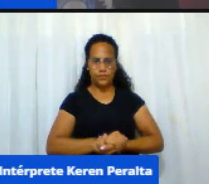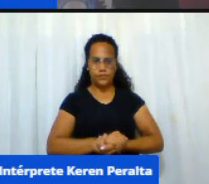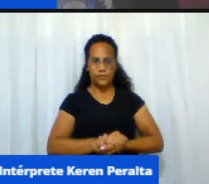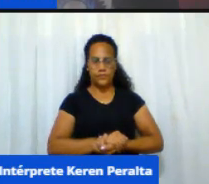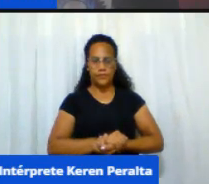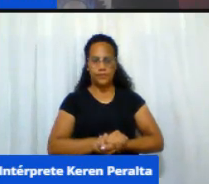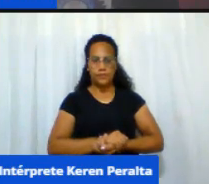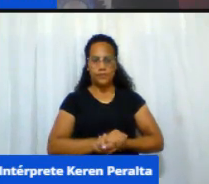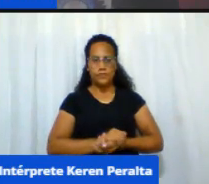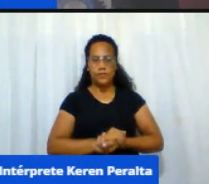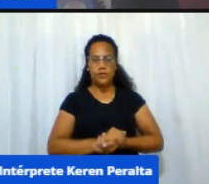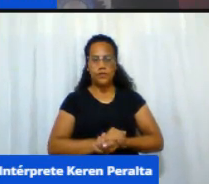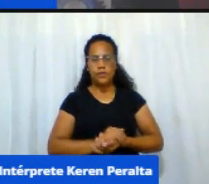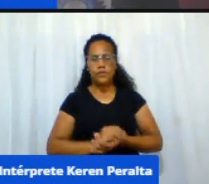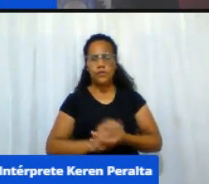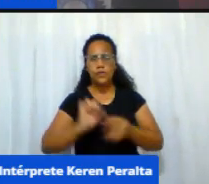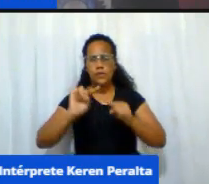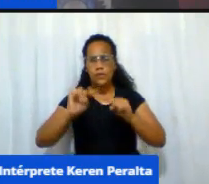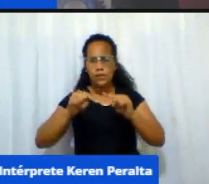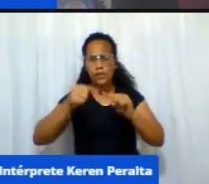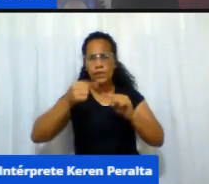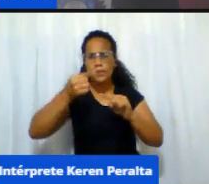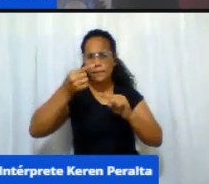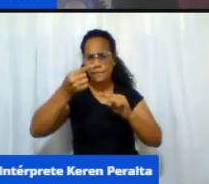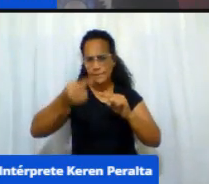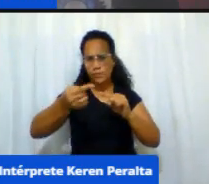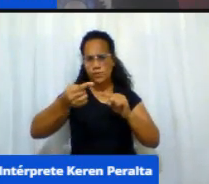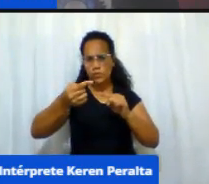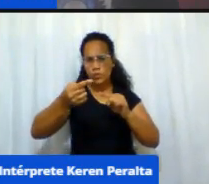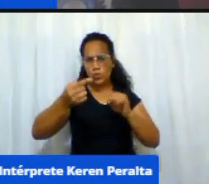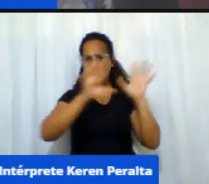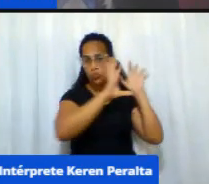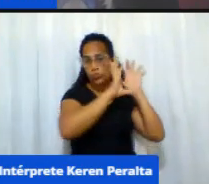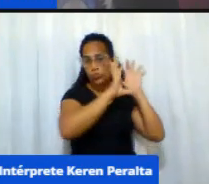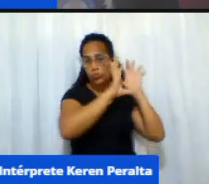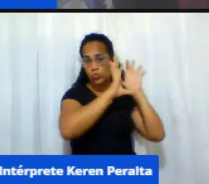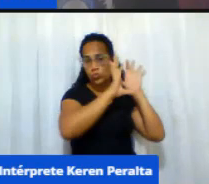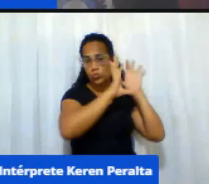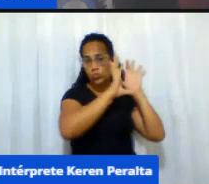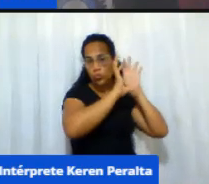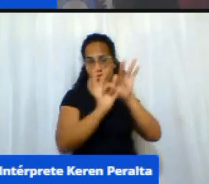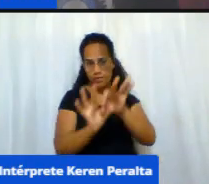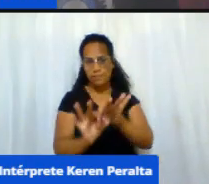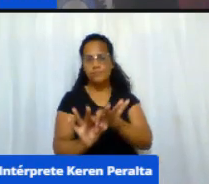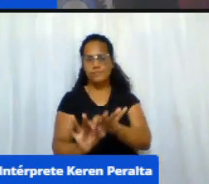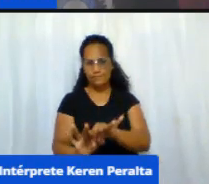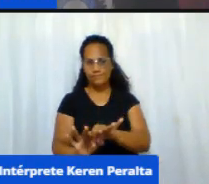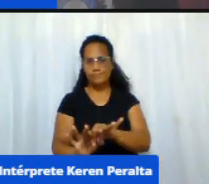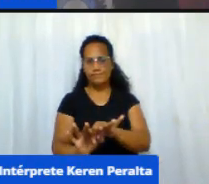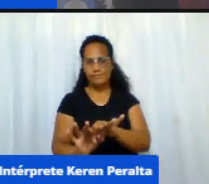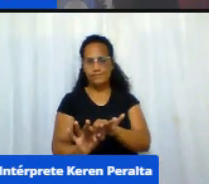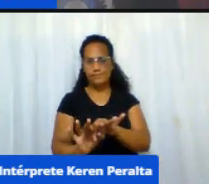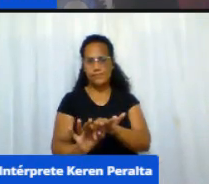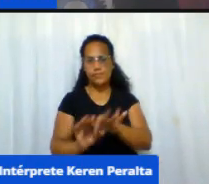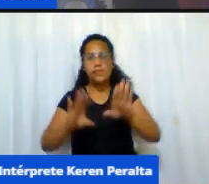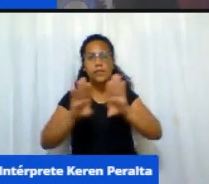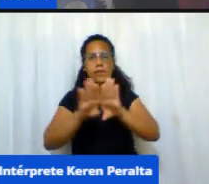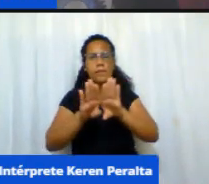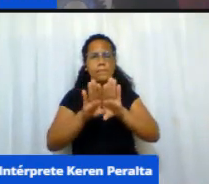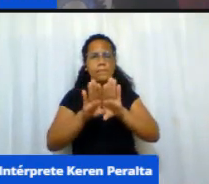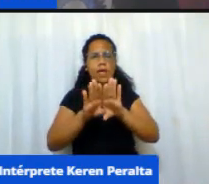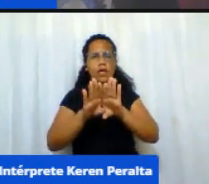intenciono mencionar os contextos, né, que apelam para as adaptações e o entendimento do referencial curricular